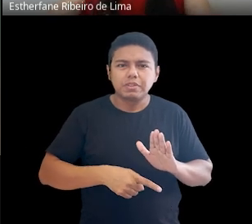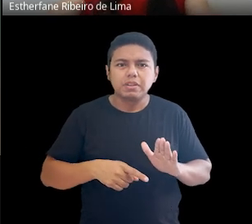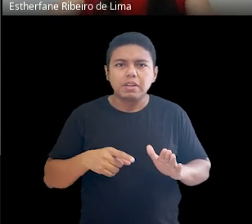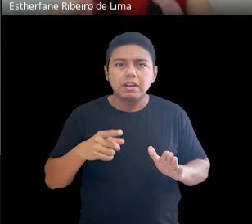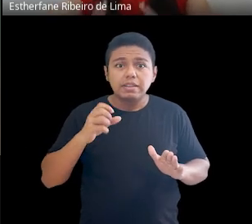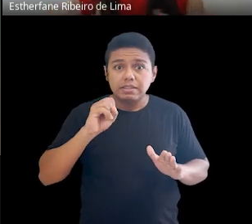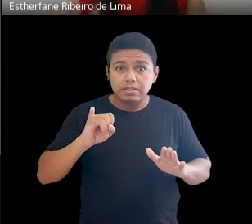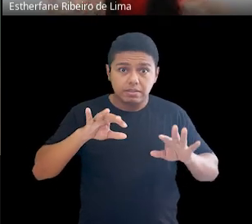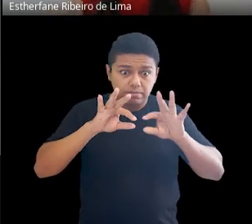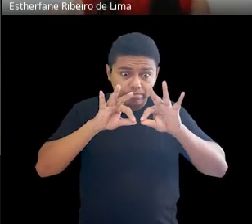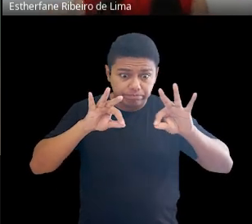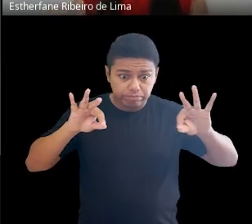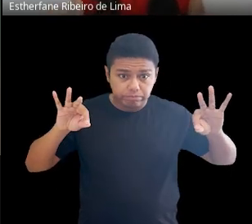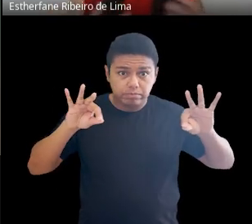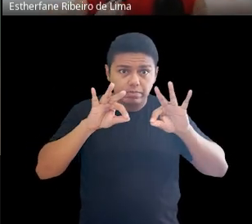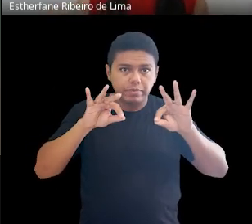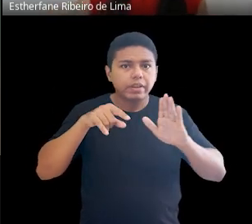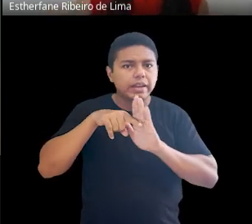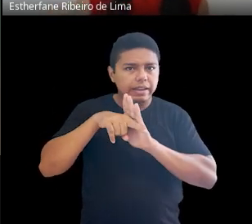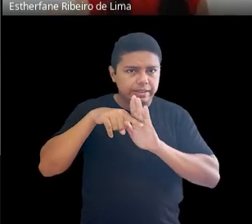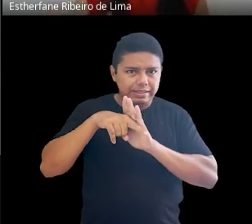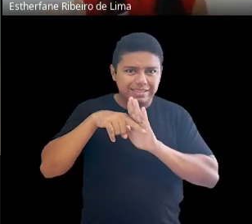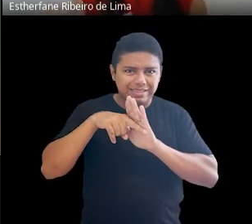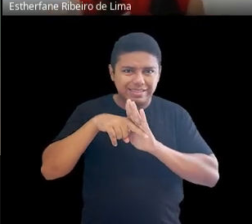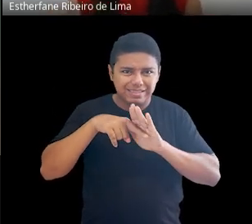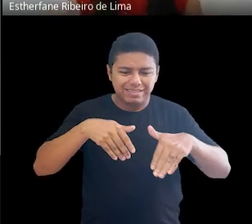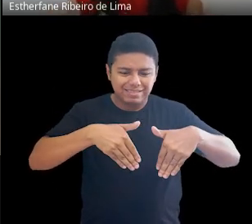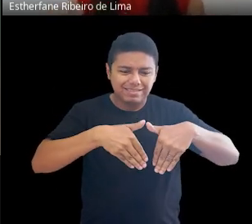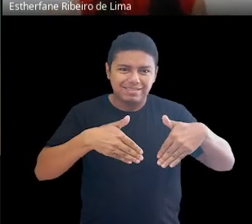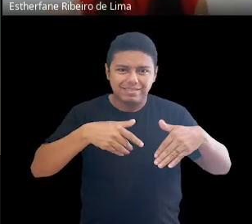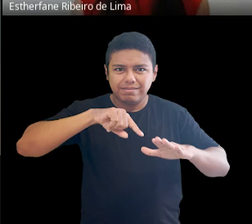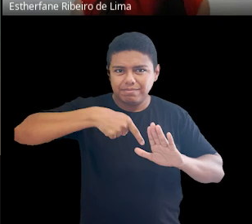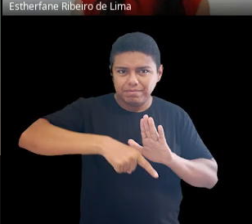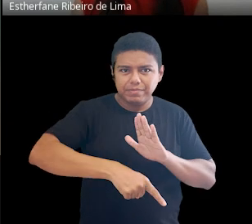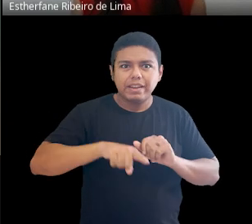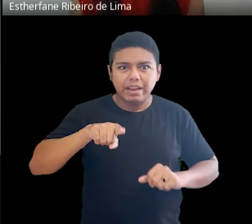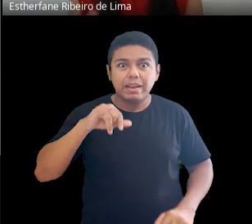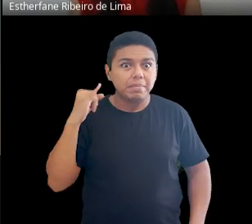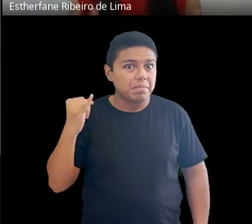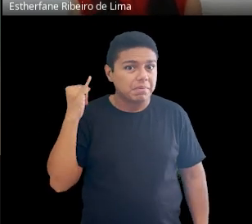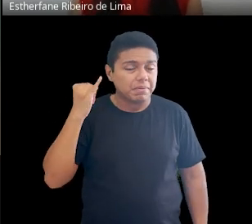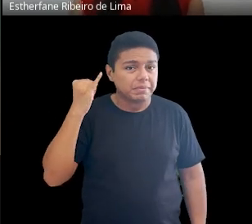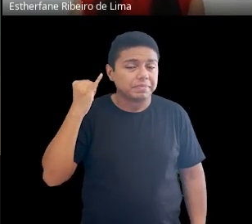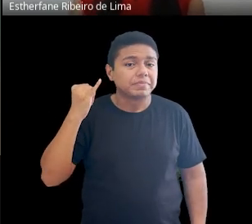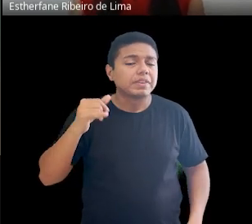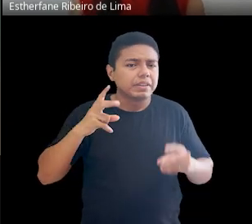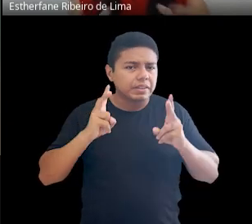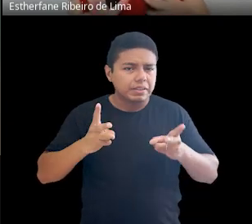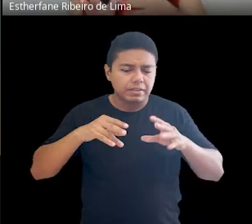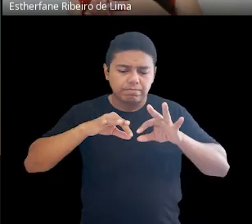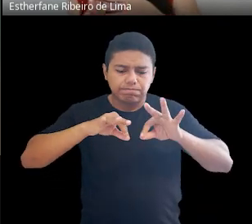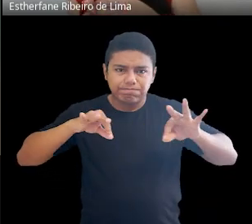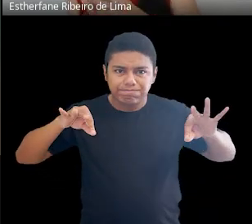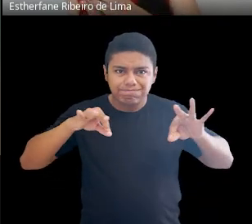a fita métrica e esse exame também de altura de fundo de útero, ele é extremamente importante. Então, sempre pegar a fita